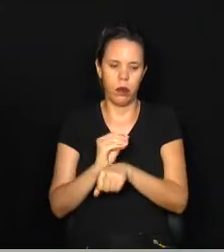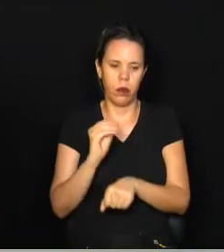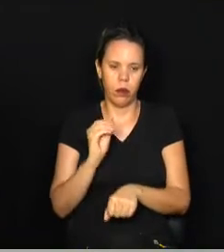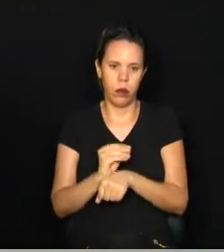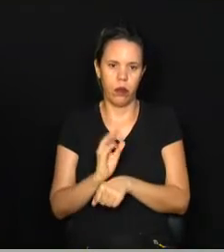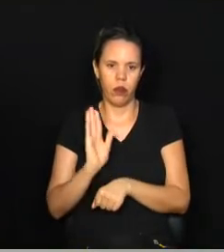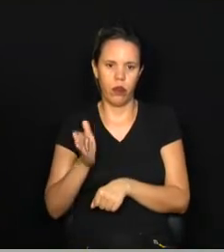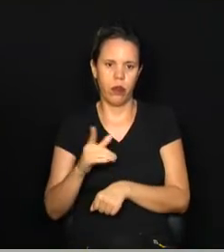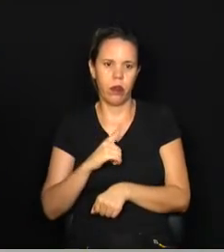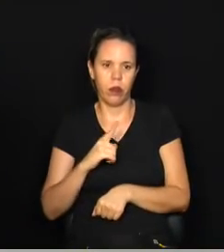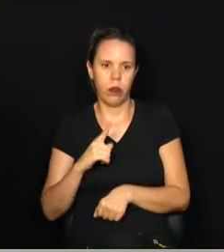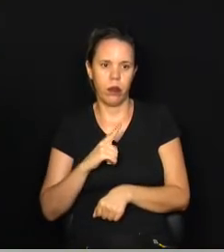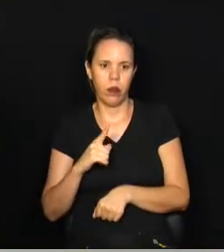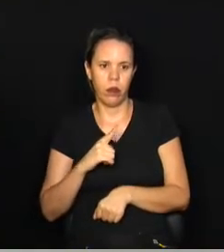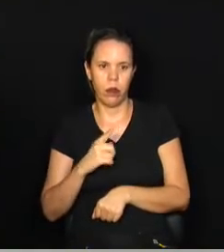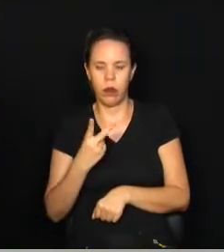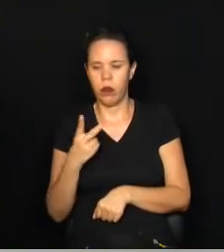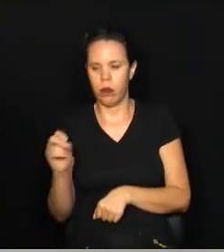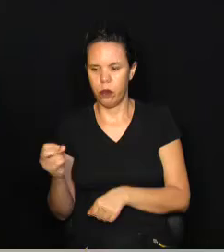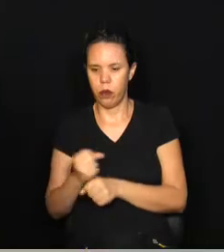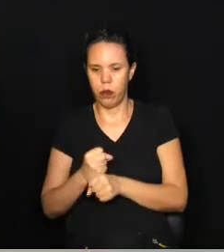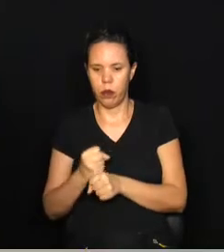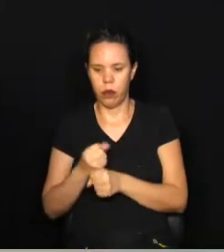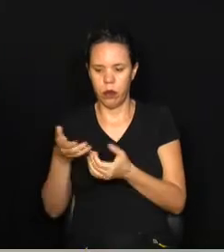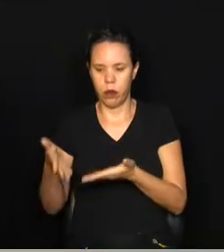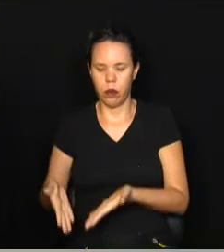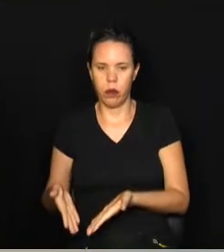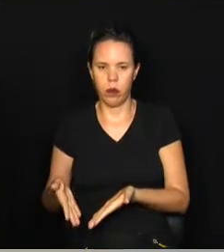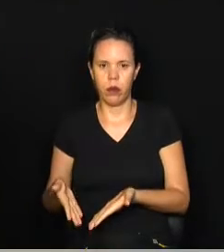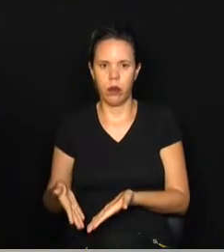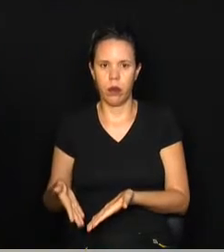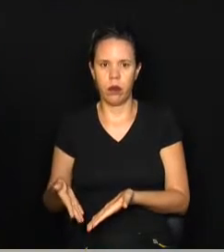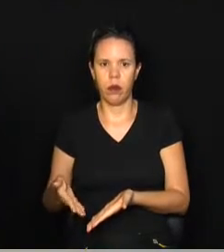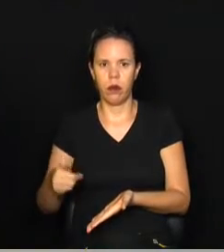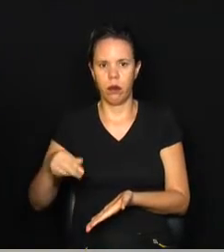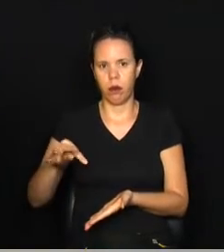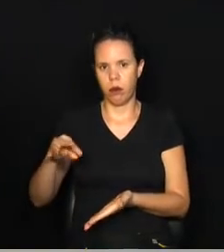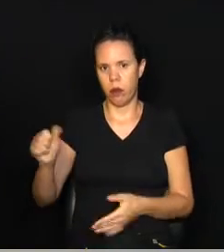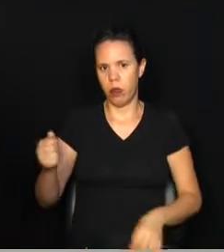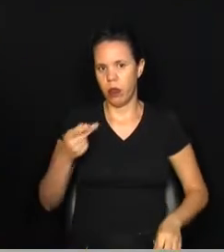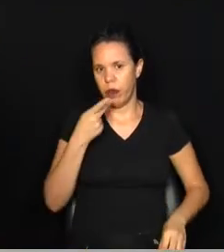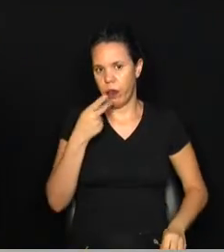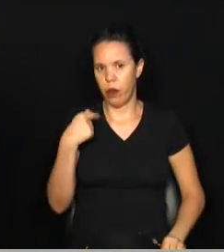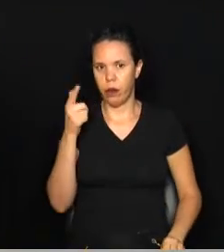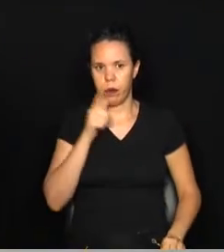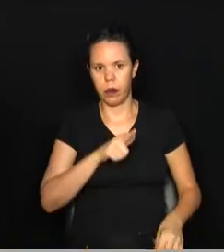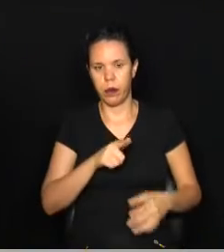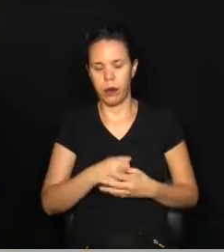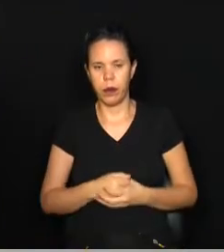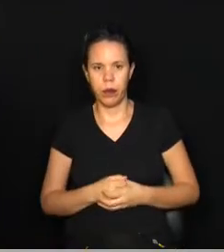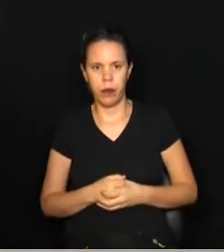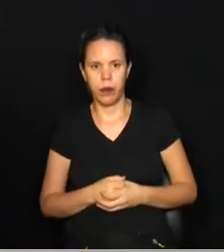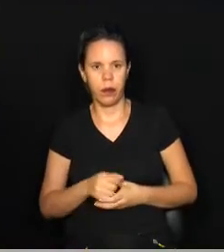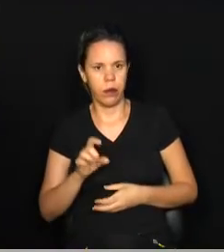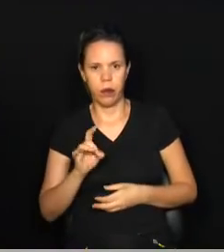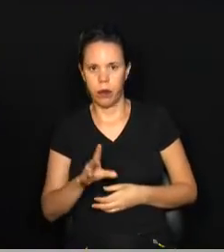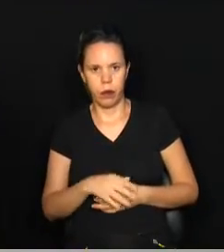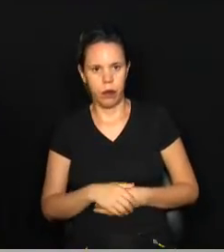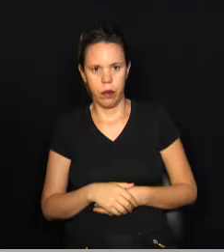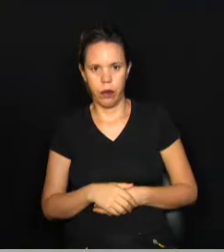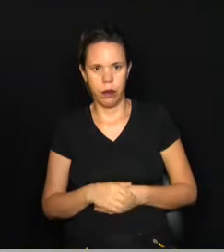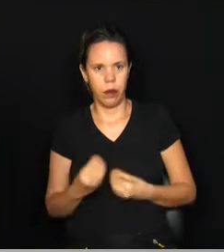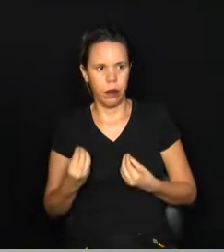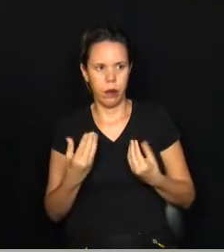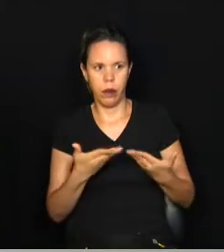já tendo há 20 anos aqui na região, como a Marta bem falou, nós conseguimos, inclusive, não só